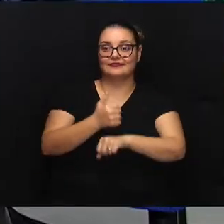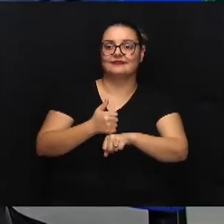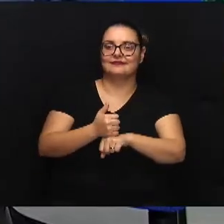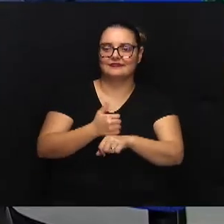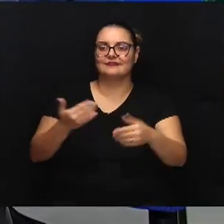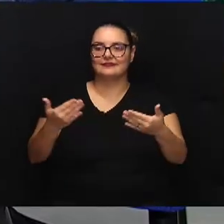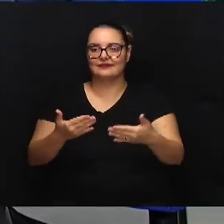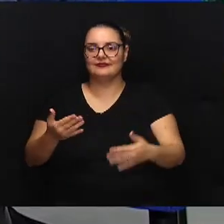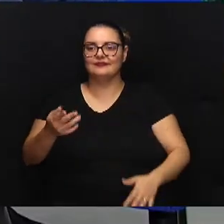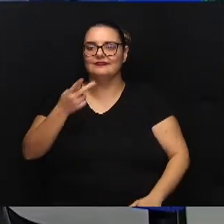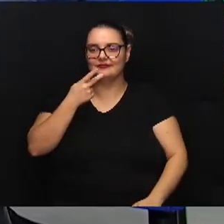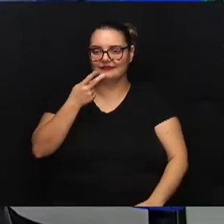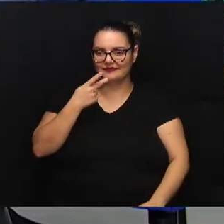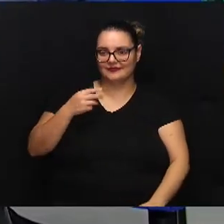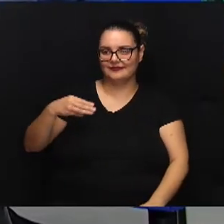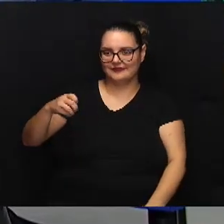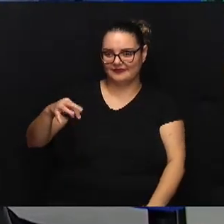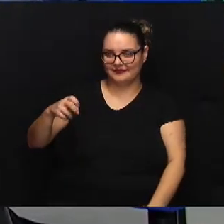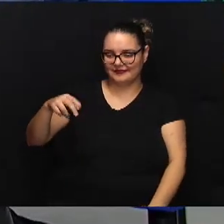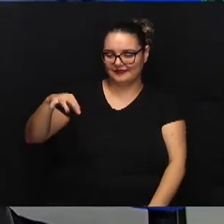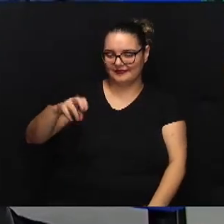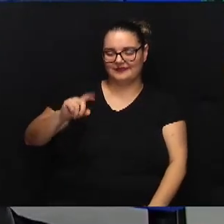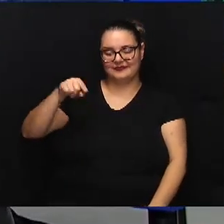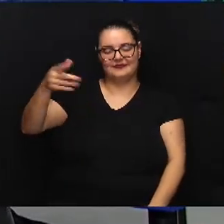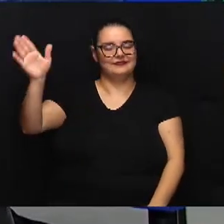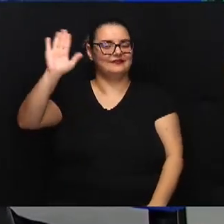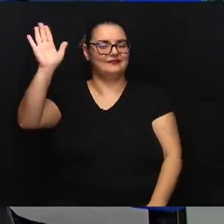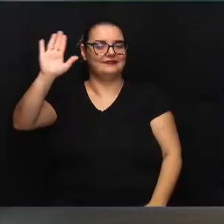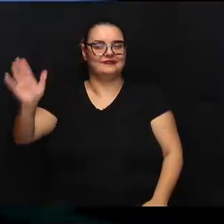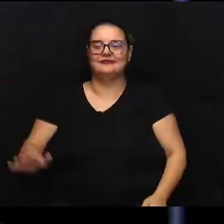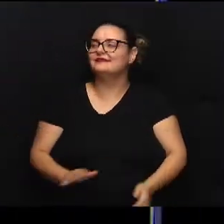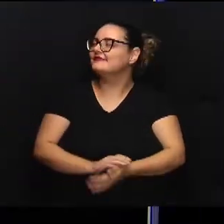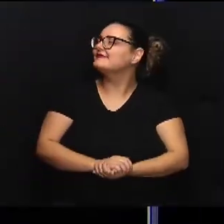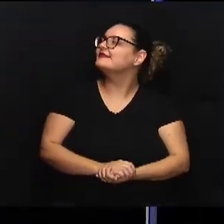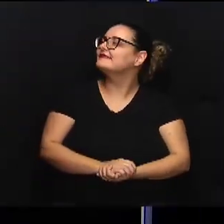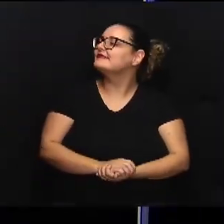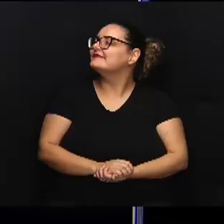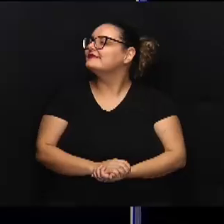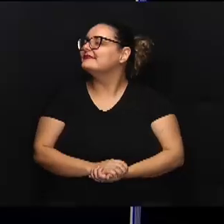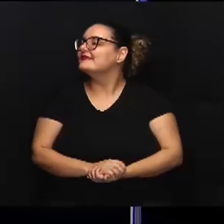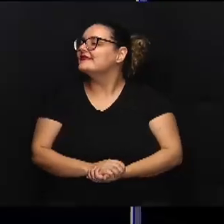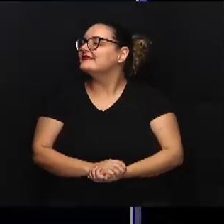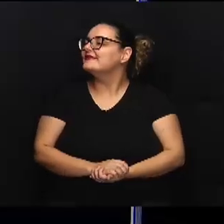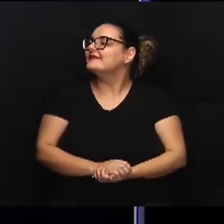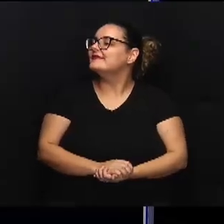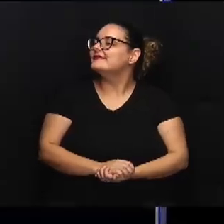de hoje, que falou sobre meteorologia. Até o próximo. Tchau!